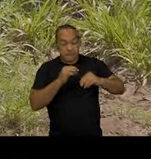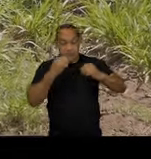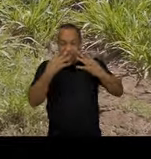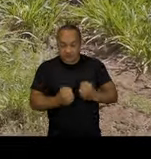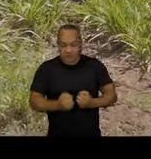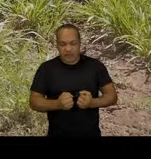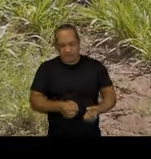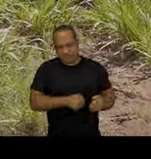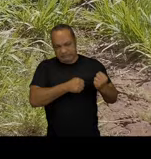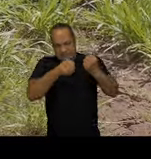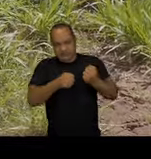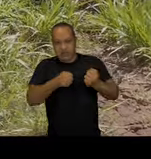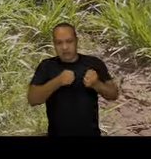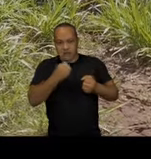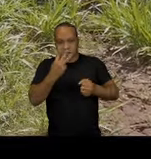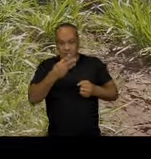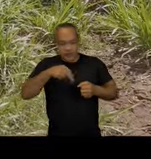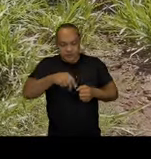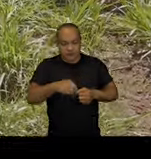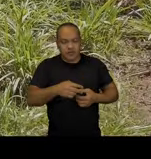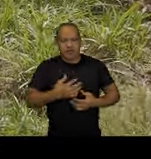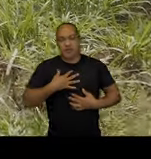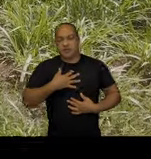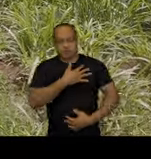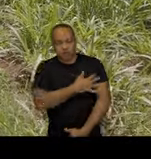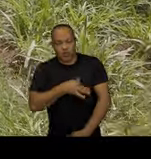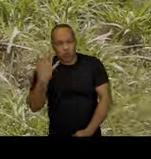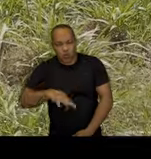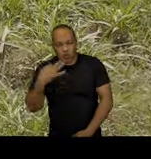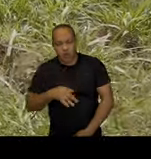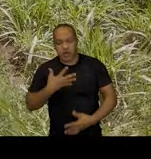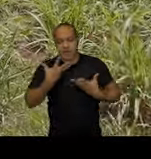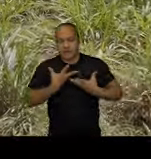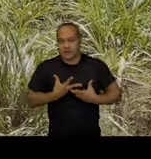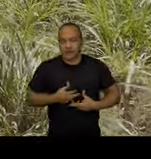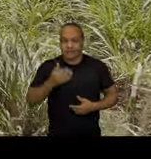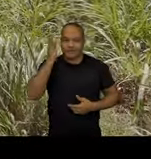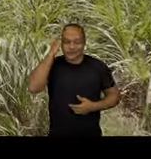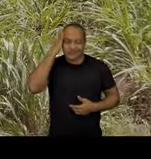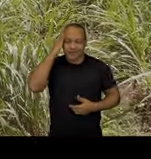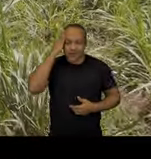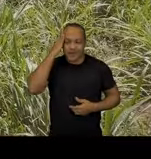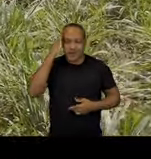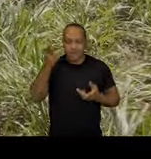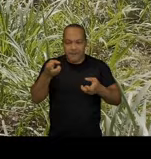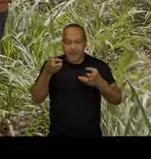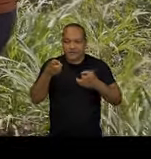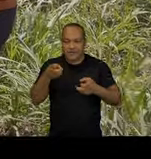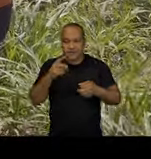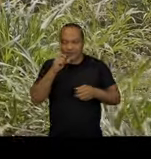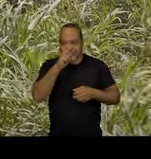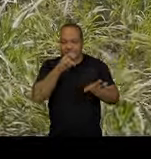subiu com o caiaque na mão. Nossa. Não faz ideia, a gente dava 3 passos, o braço começava a queimar e parar. Eu imagino, cara. Foi aquele dia que eu fiquei